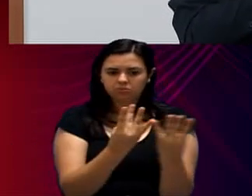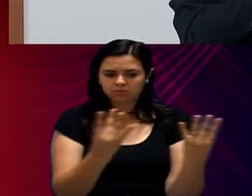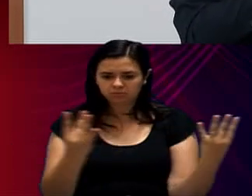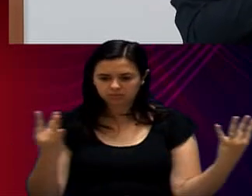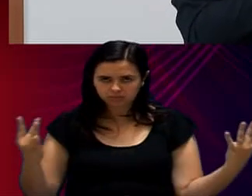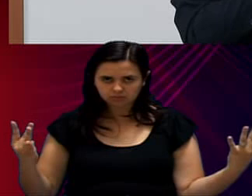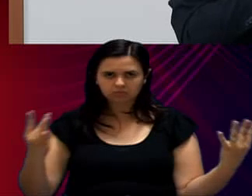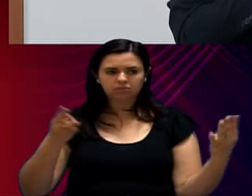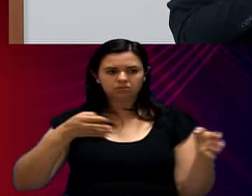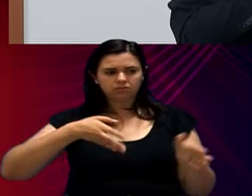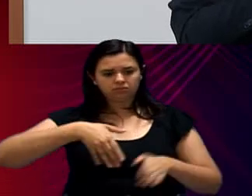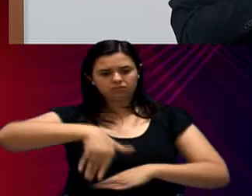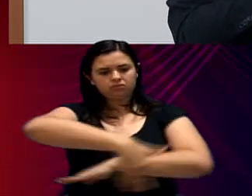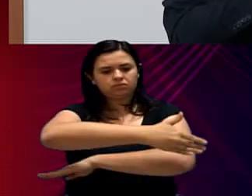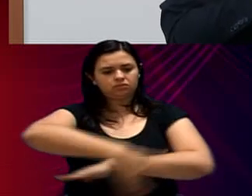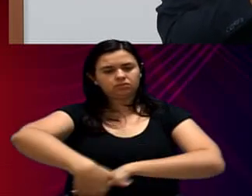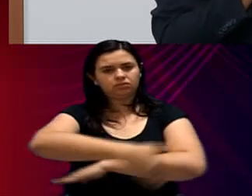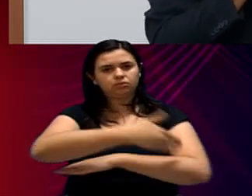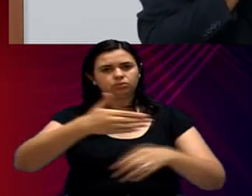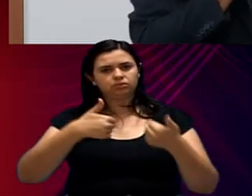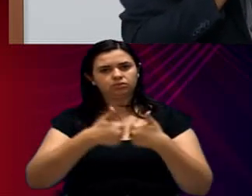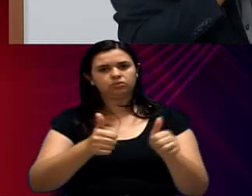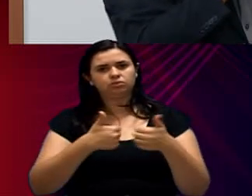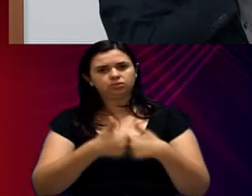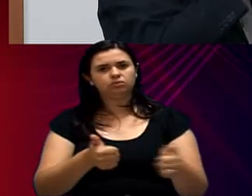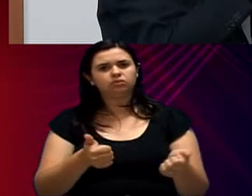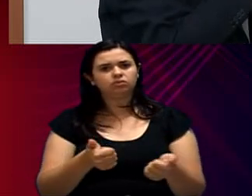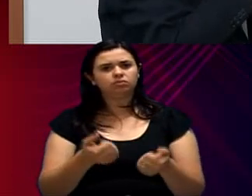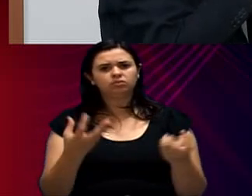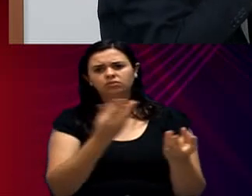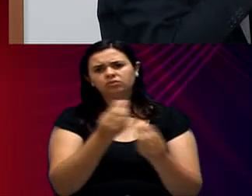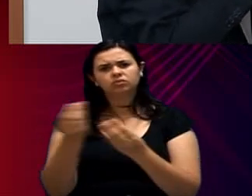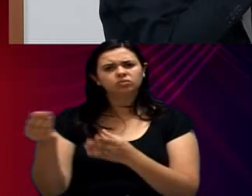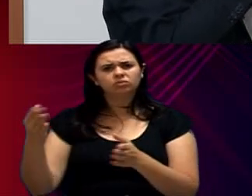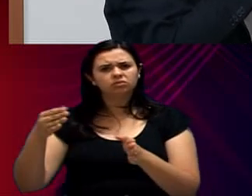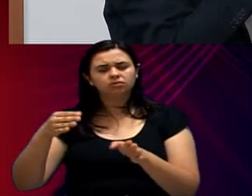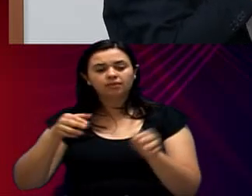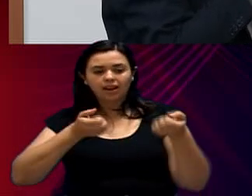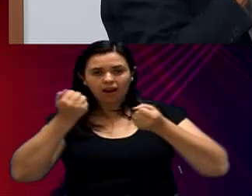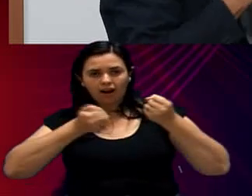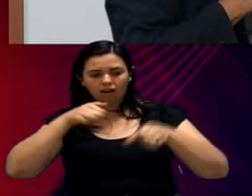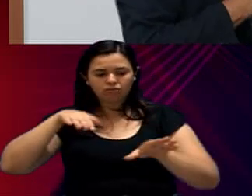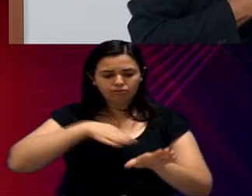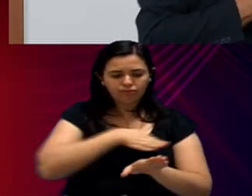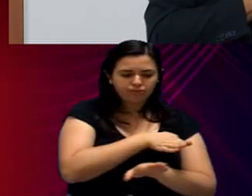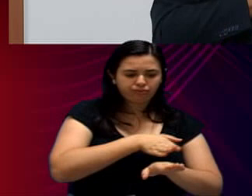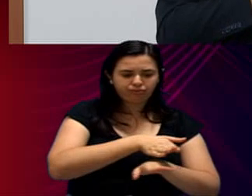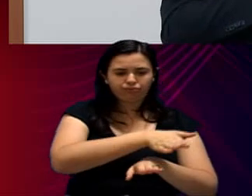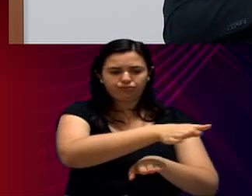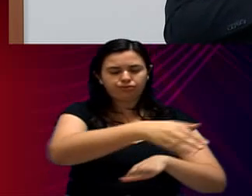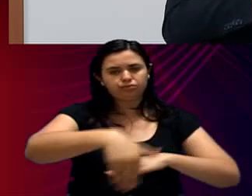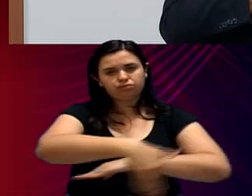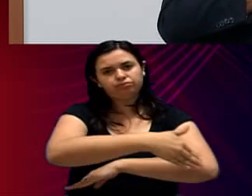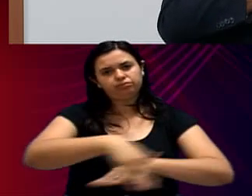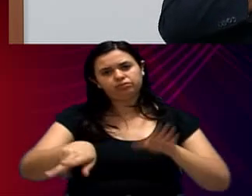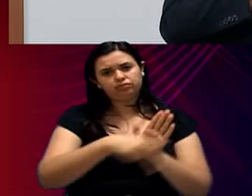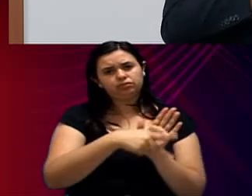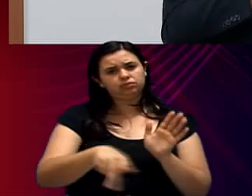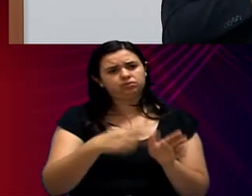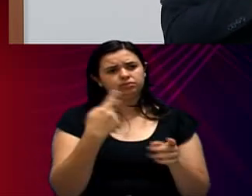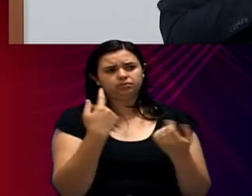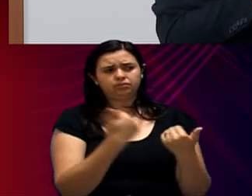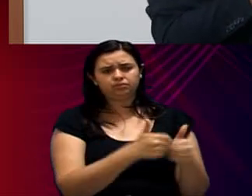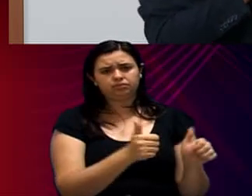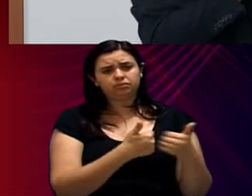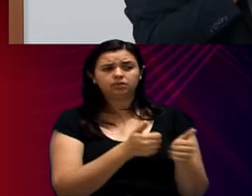invadindo. Todo mundo passa lá. Nós somos da Zona Norte. Somos nascidos e criados na Zona Norte. Eu acho que a ideia que o senhor está tendo aí, a sugestão,